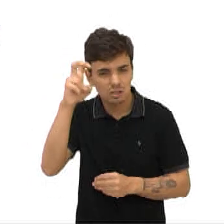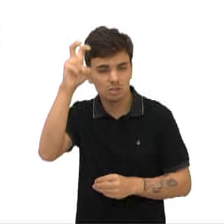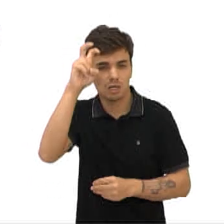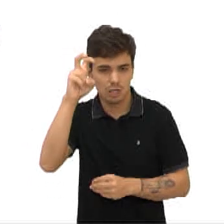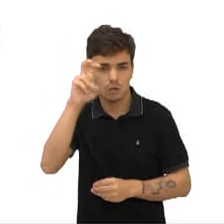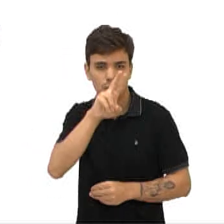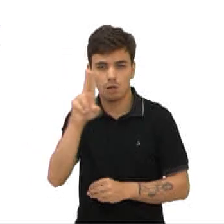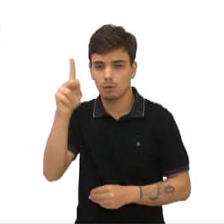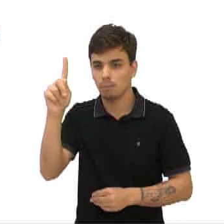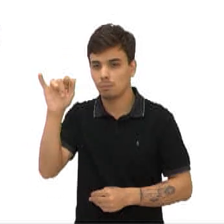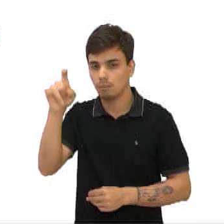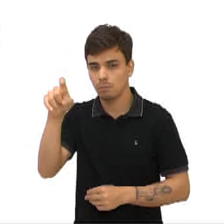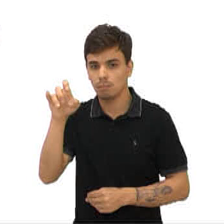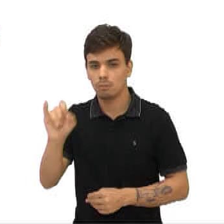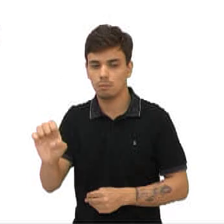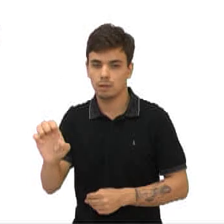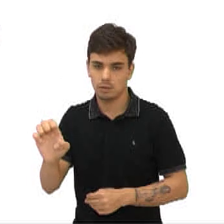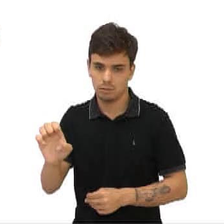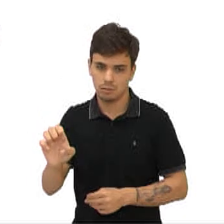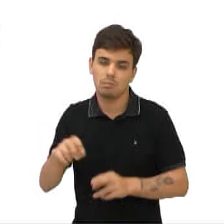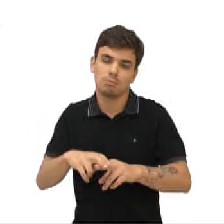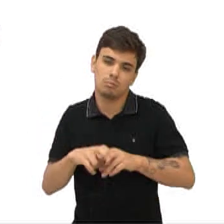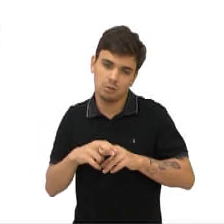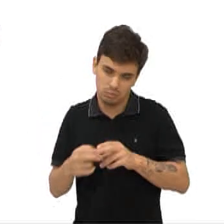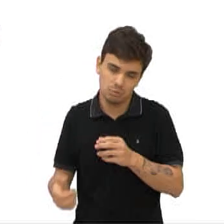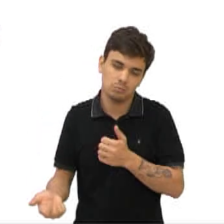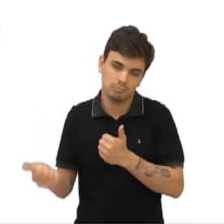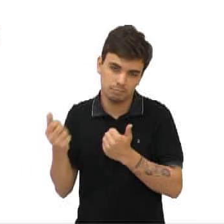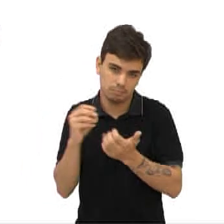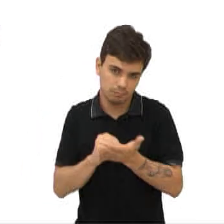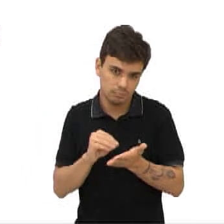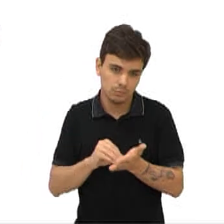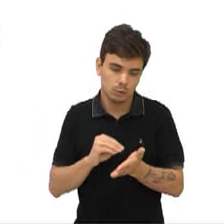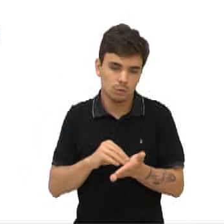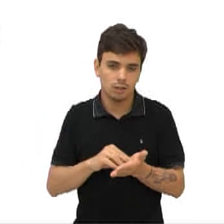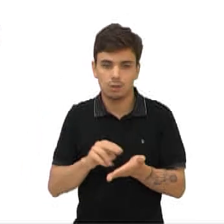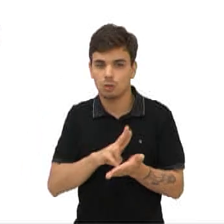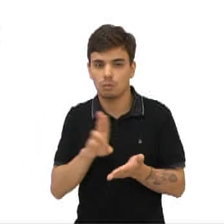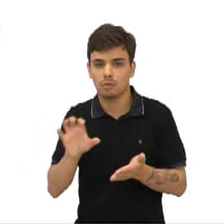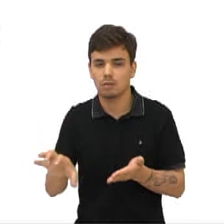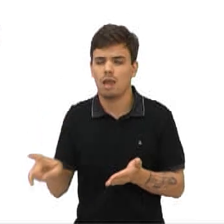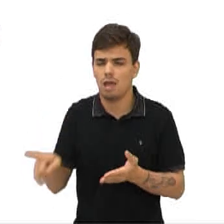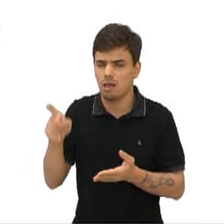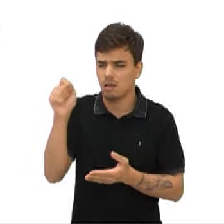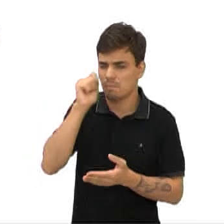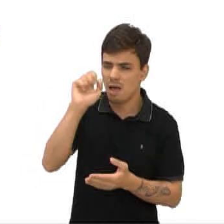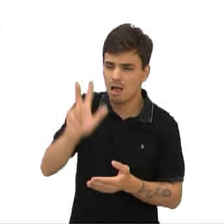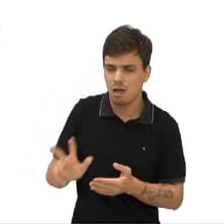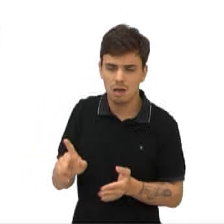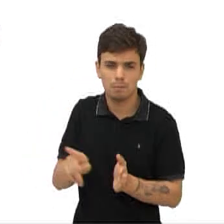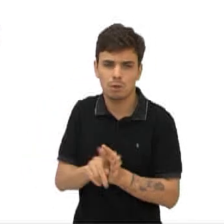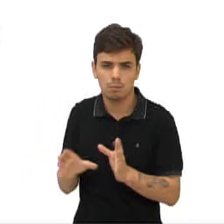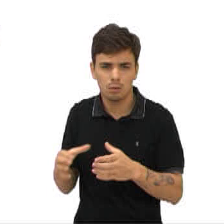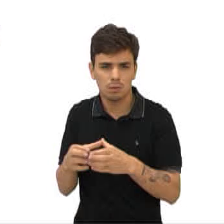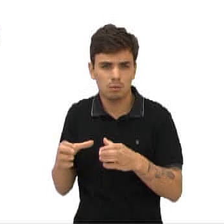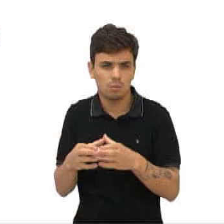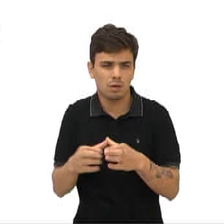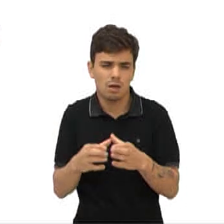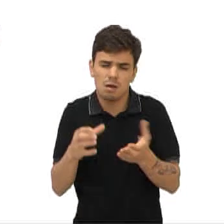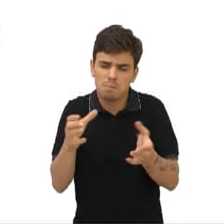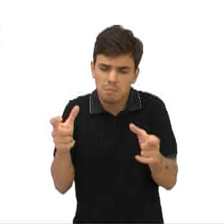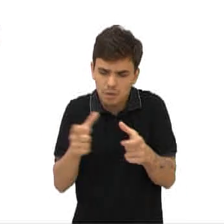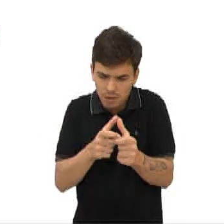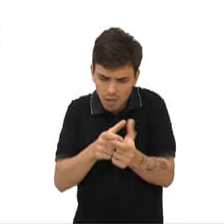que havia nascido para esse nome. Ela, a mais esperta da ninhada, tão pequena que cabia na minha